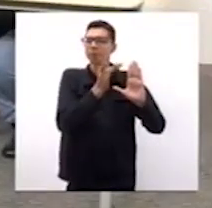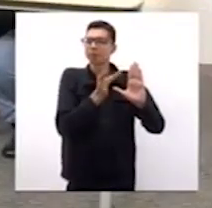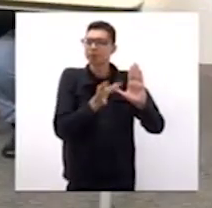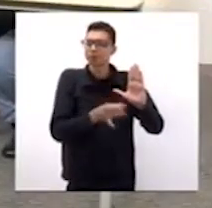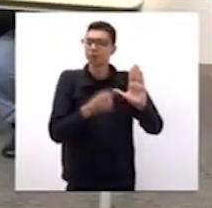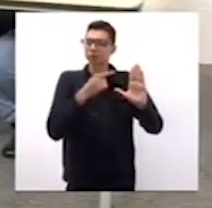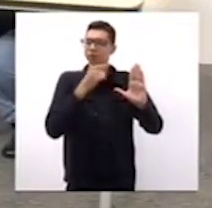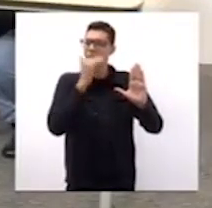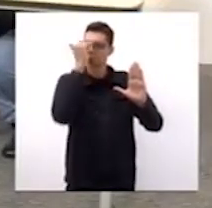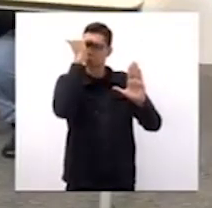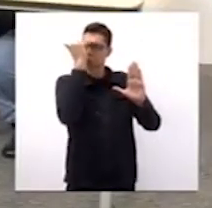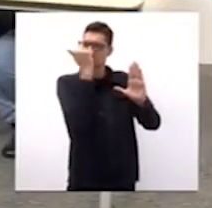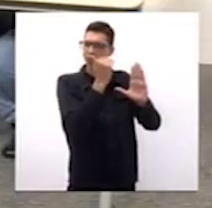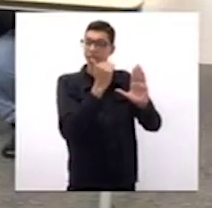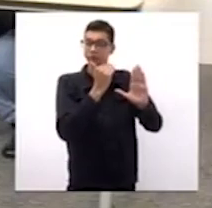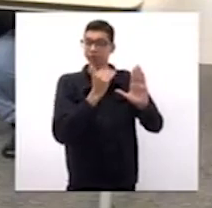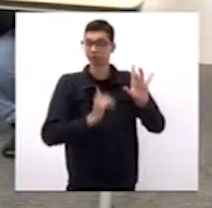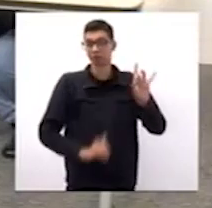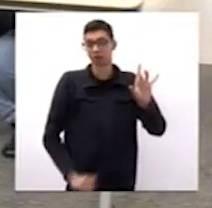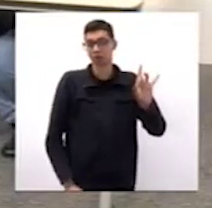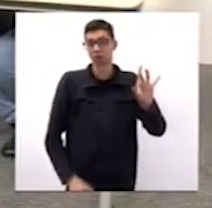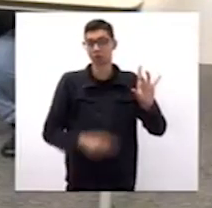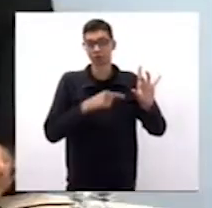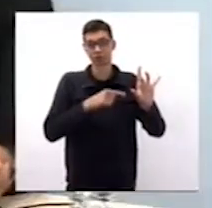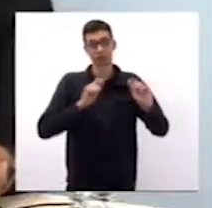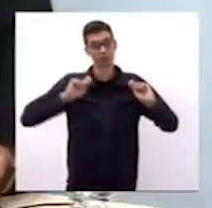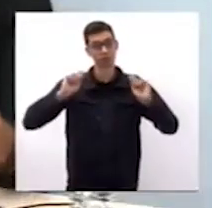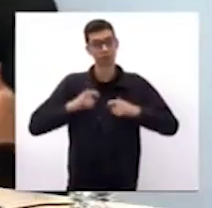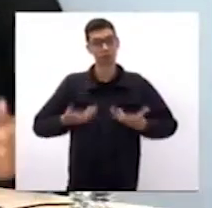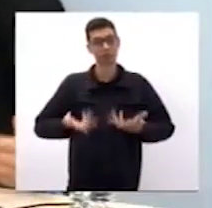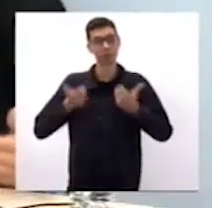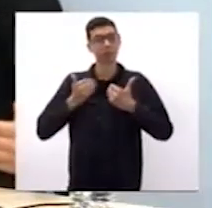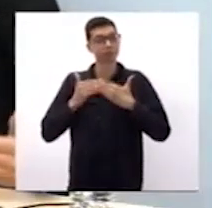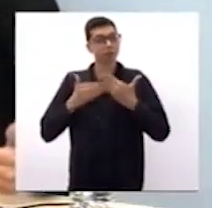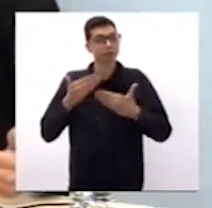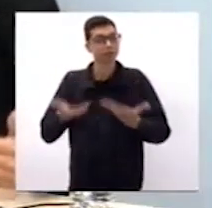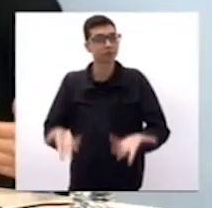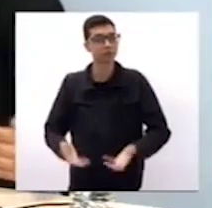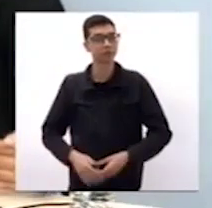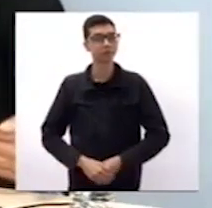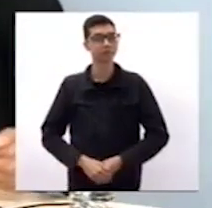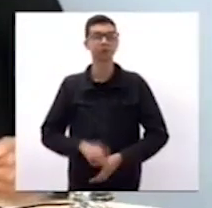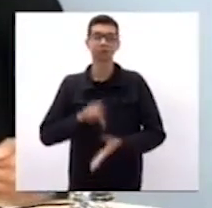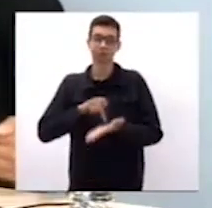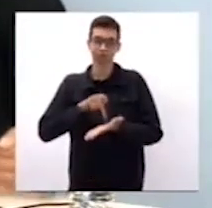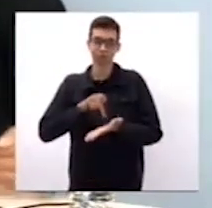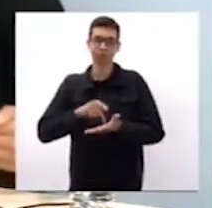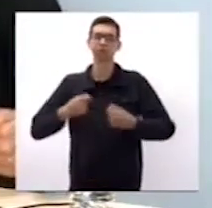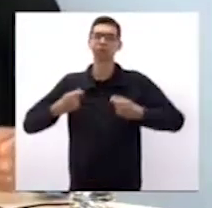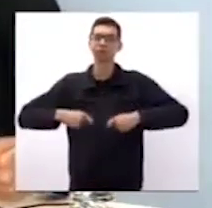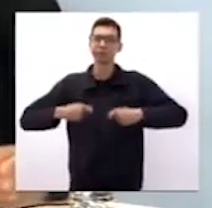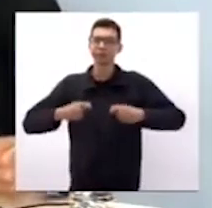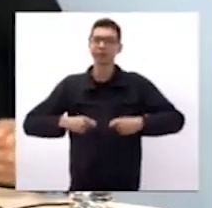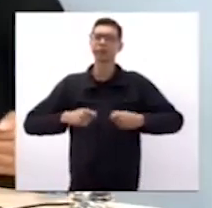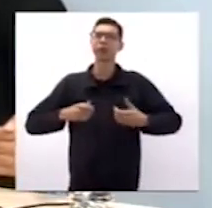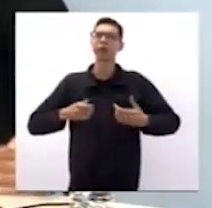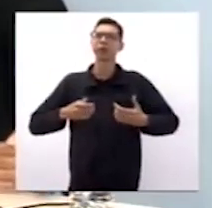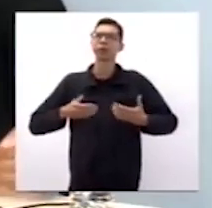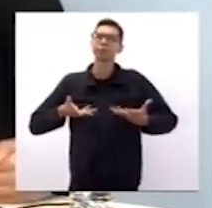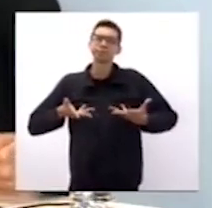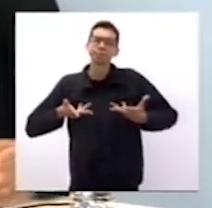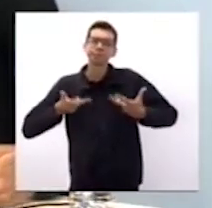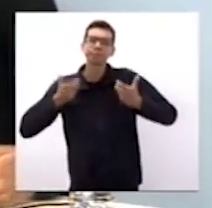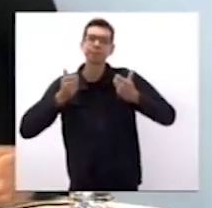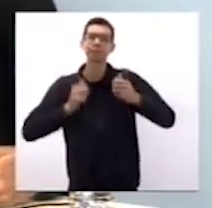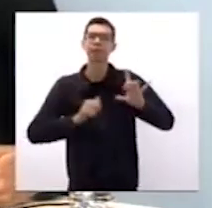Porque nós vamos passando através do roteiro de estudo, ele tem que ter autonomia do que estudar, em que momento estudar, de que